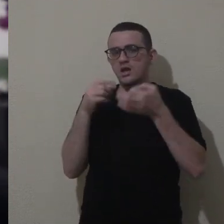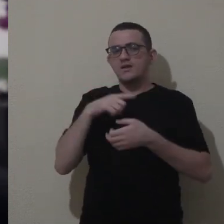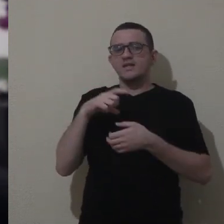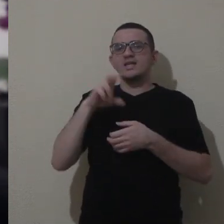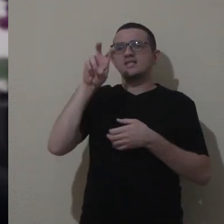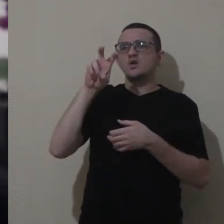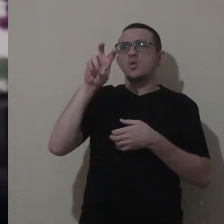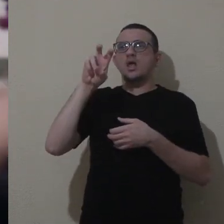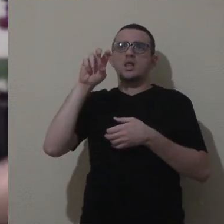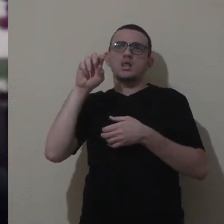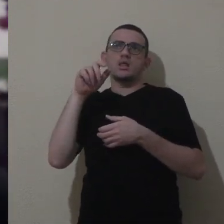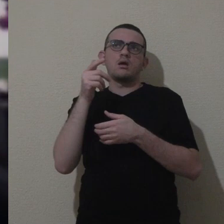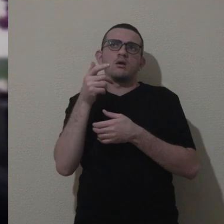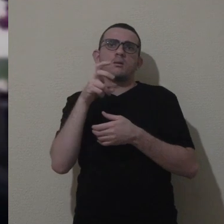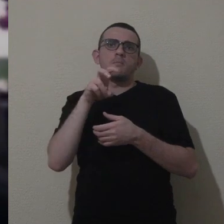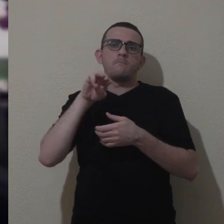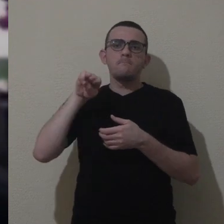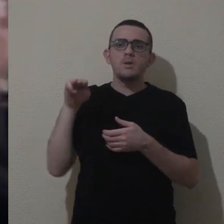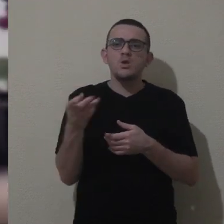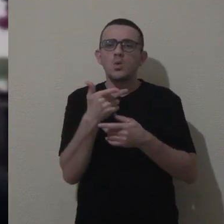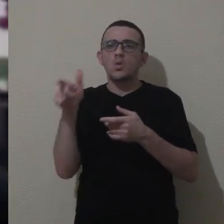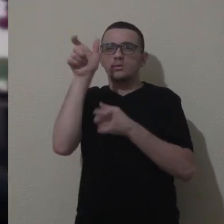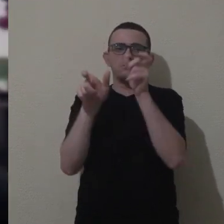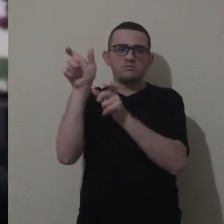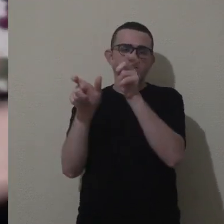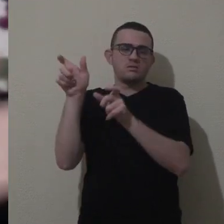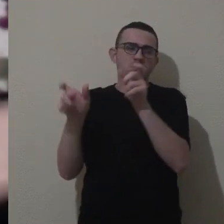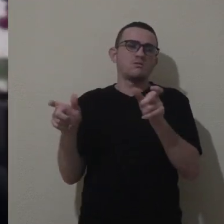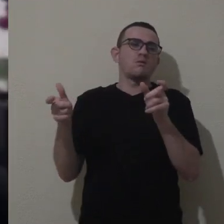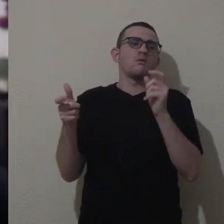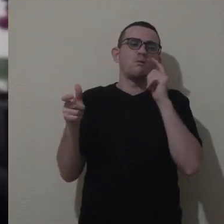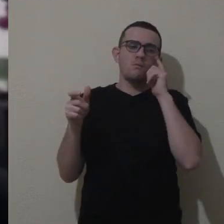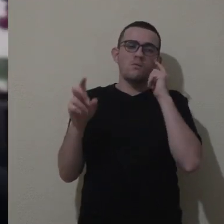vai ter 50 e poucos milhões de pessoas que são totalmente